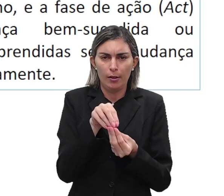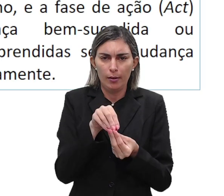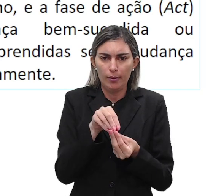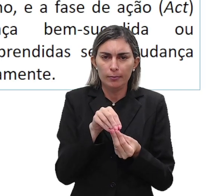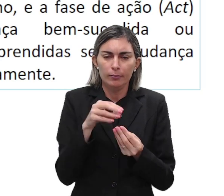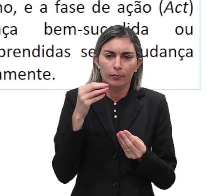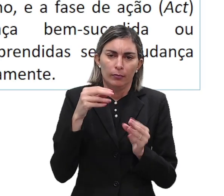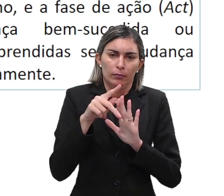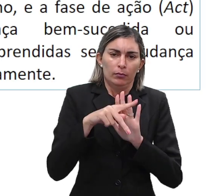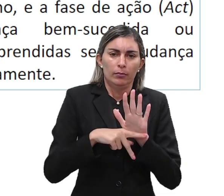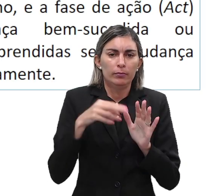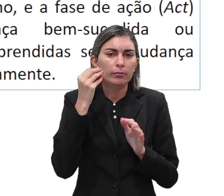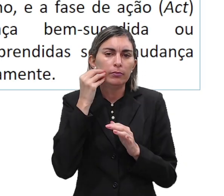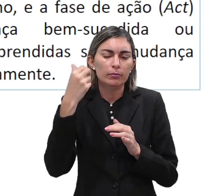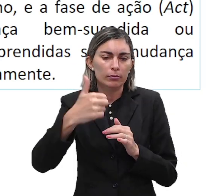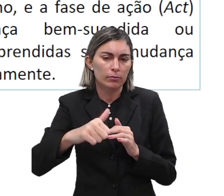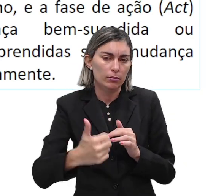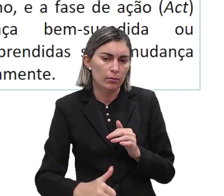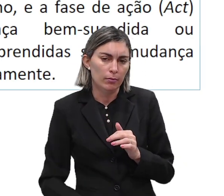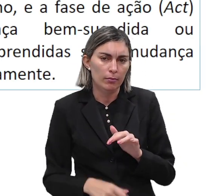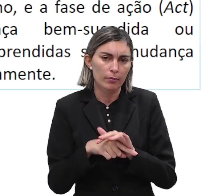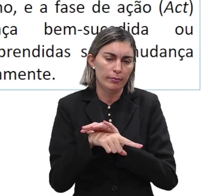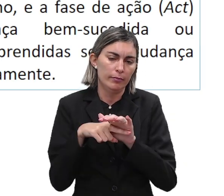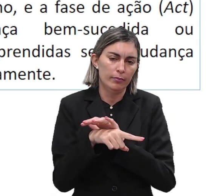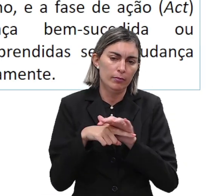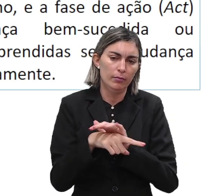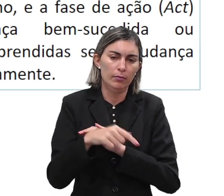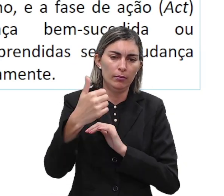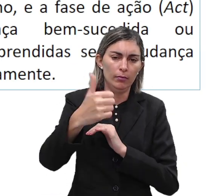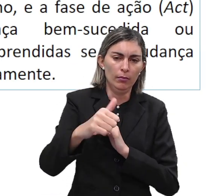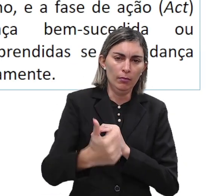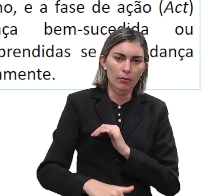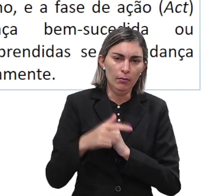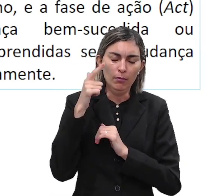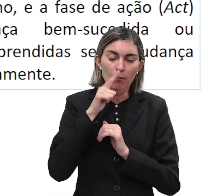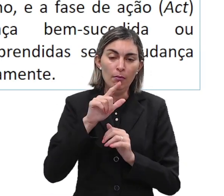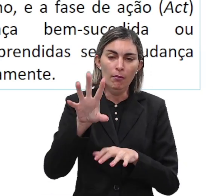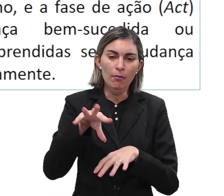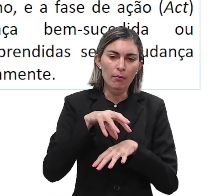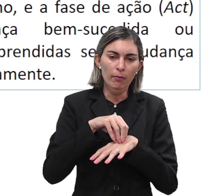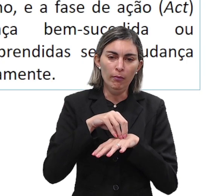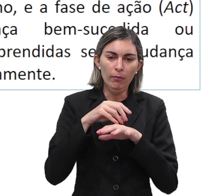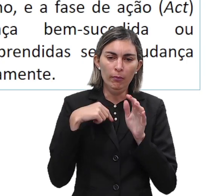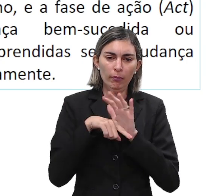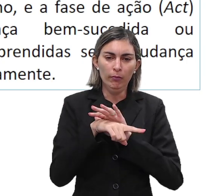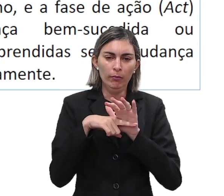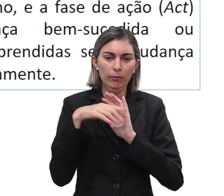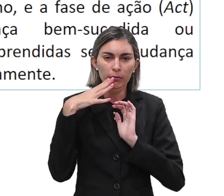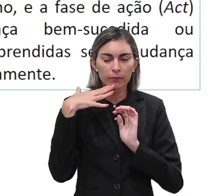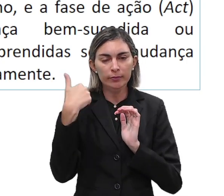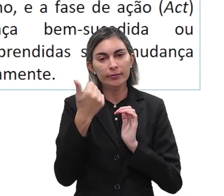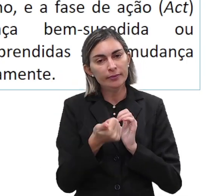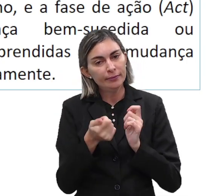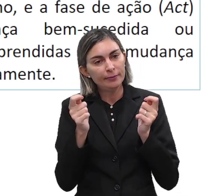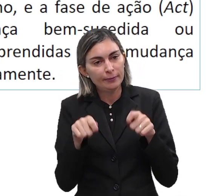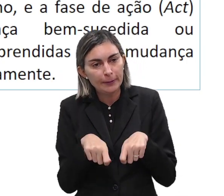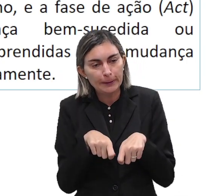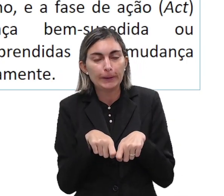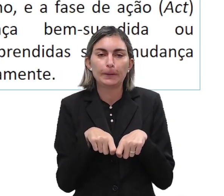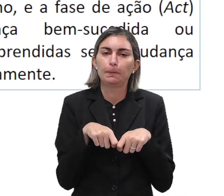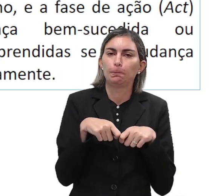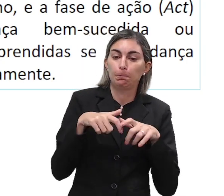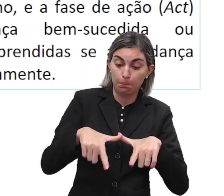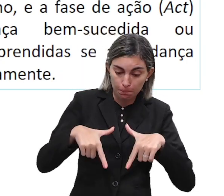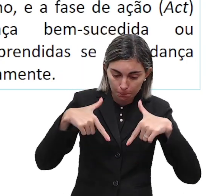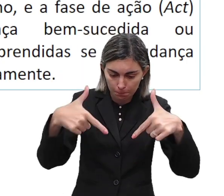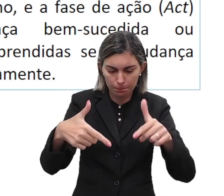testado. A fase de verificação avalia a solução implementada para verificar se houve melhoria no desempenho, e a fase de